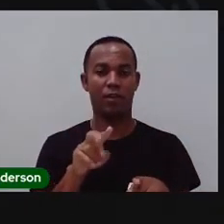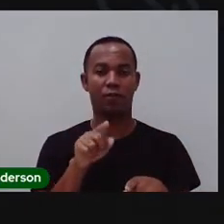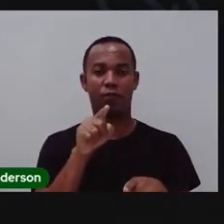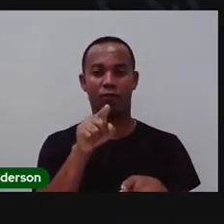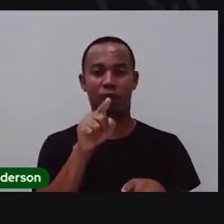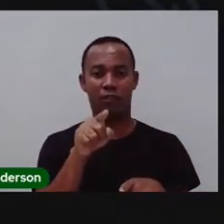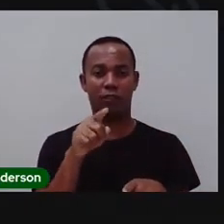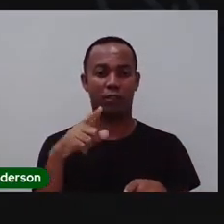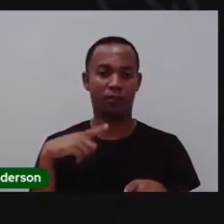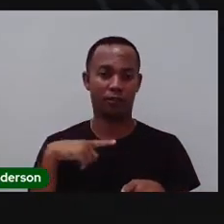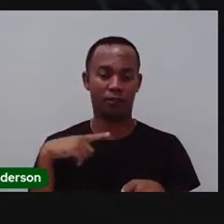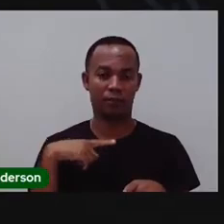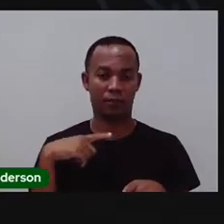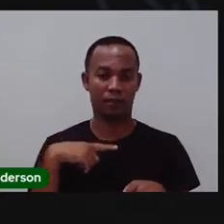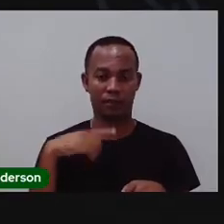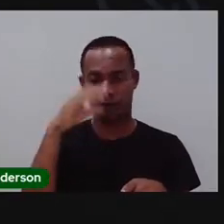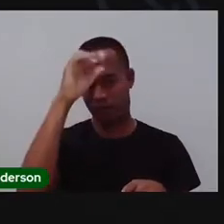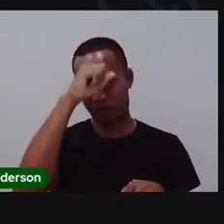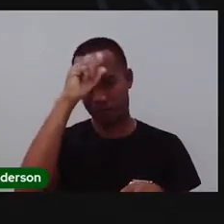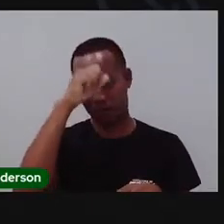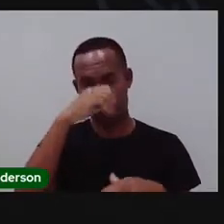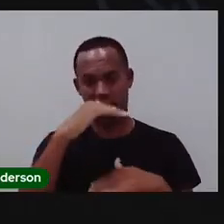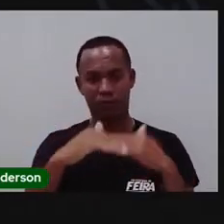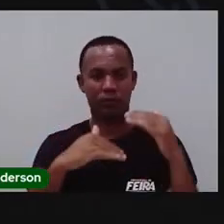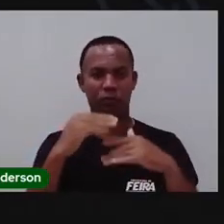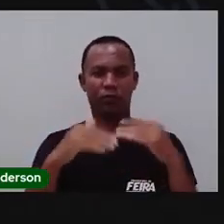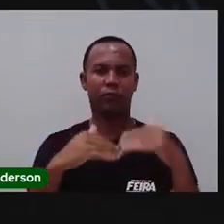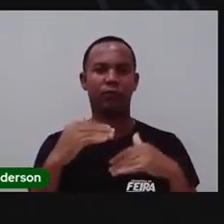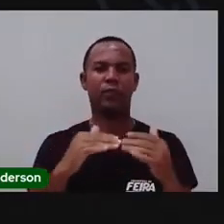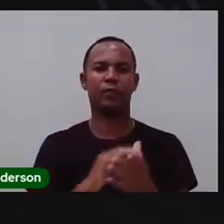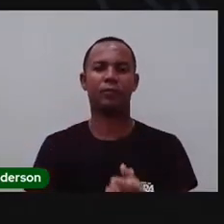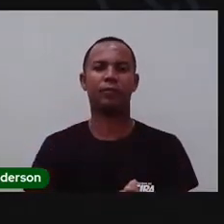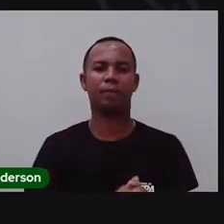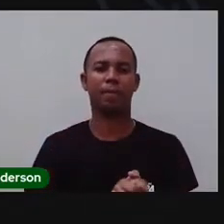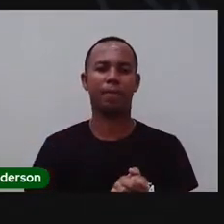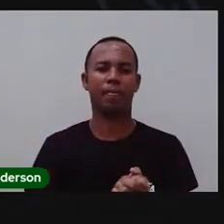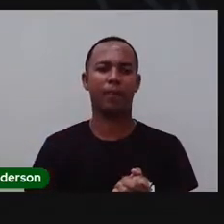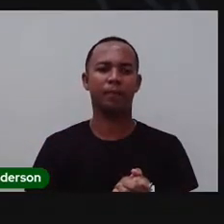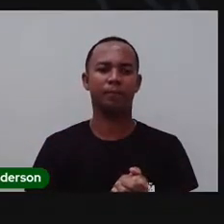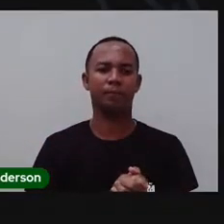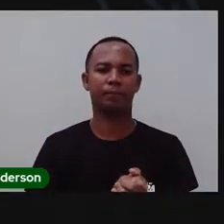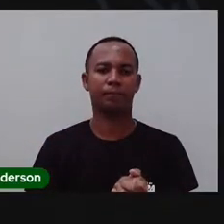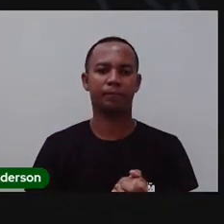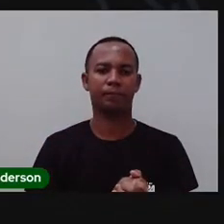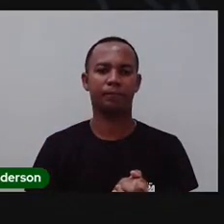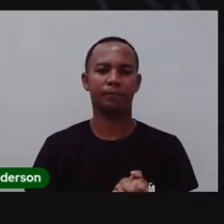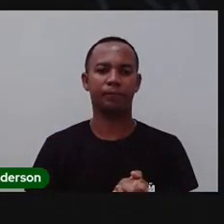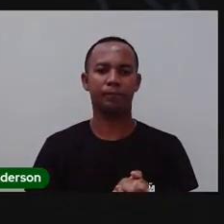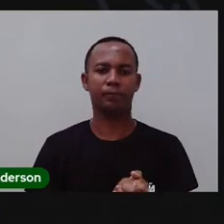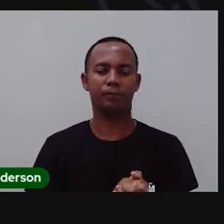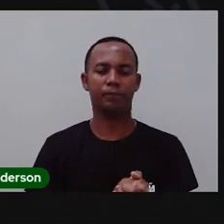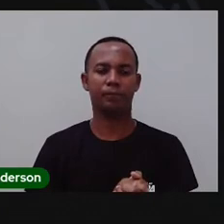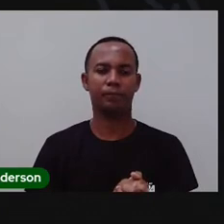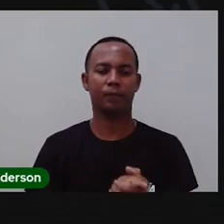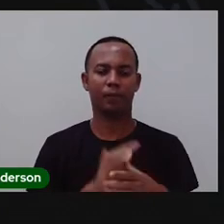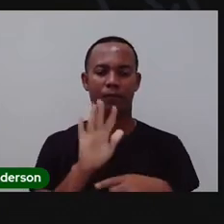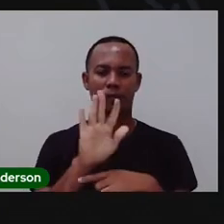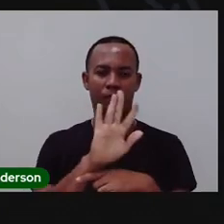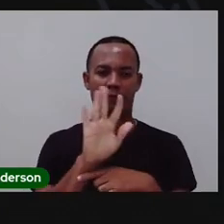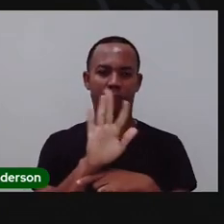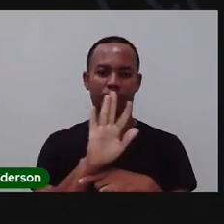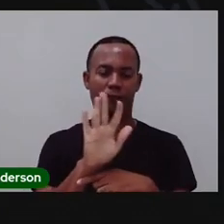vocês estão participando, tá bom? Então, vamos dar início à nossa aula, ao nosso